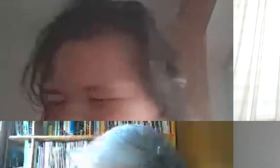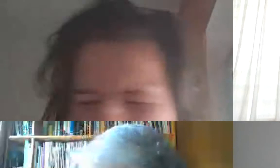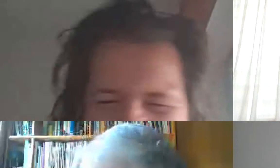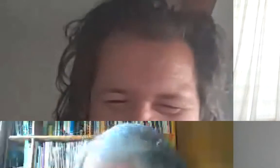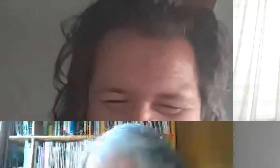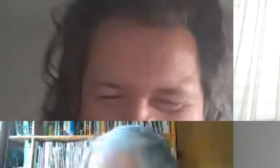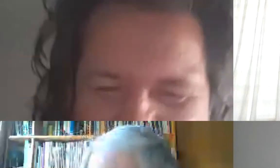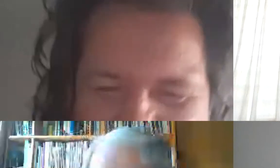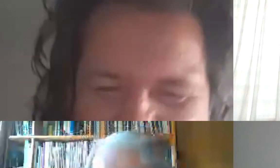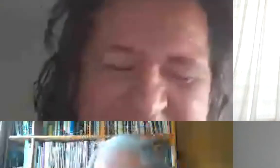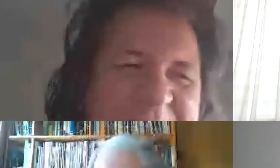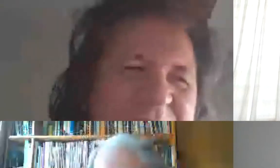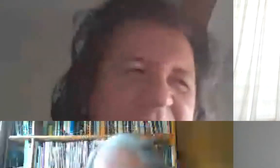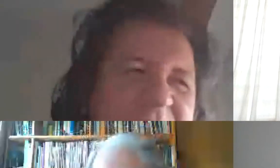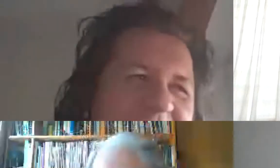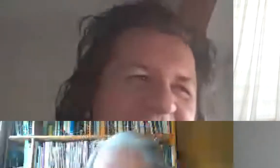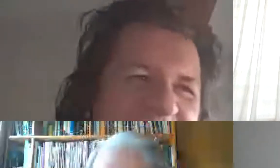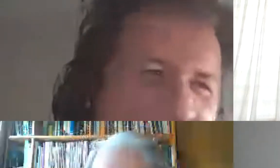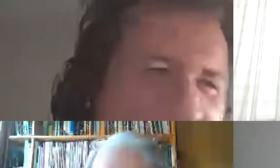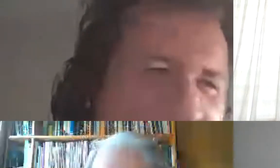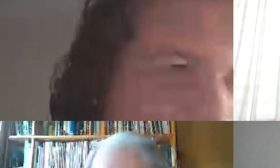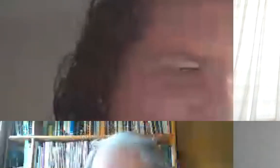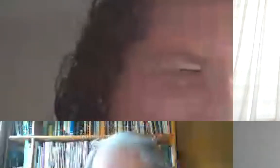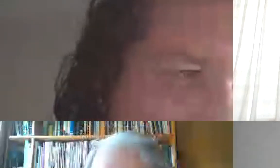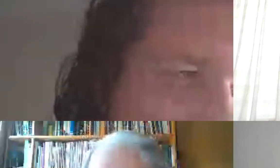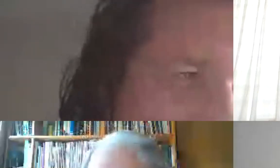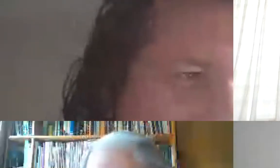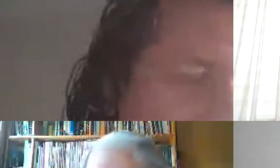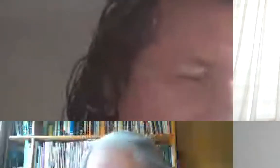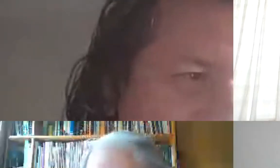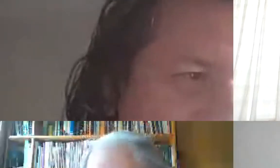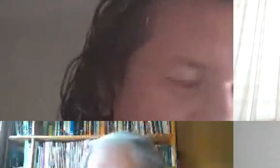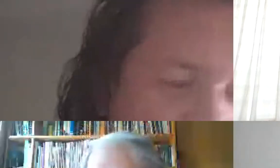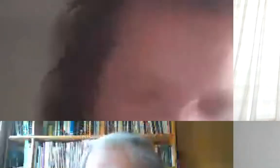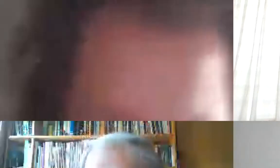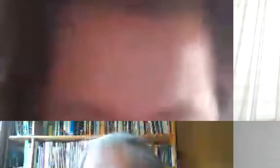em poucas palavras, é muito difícil, mas enfim,